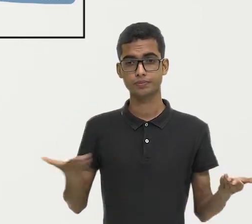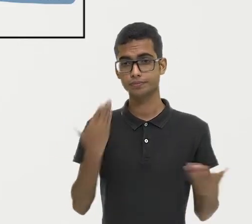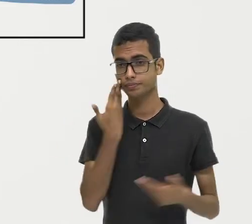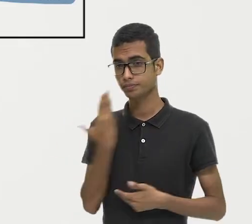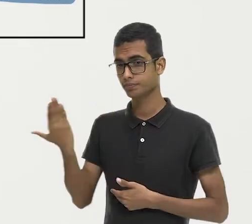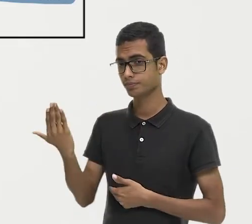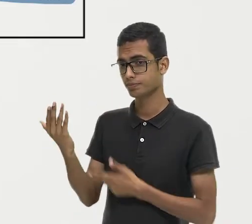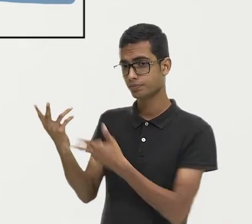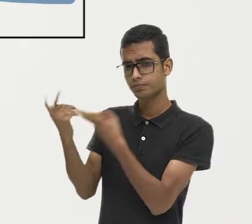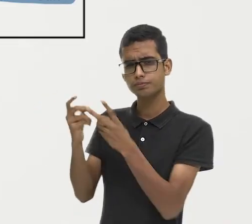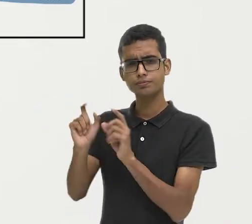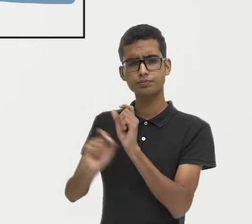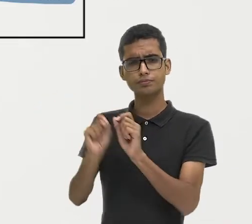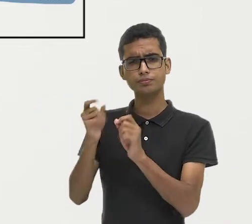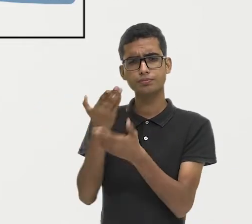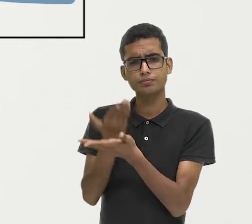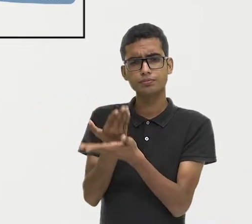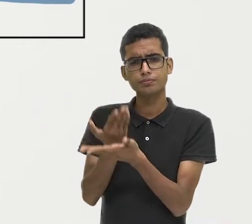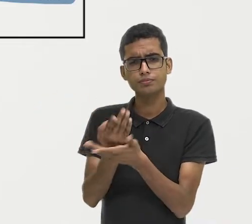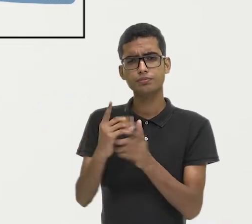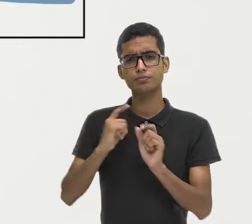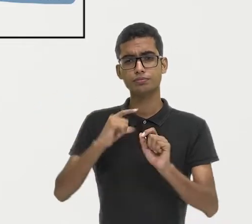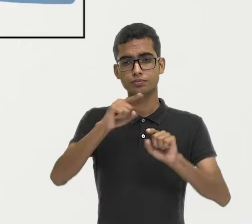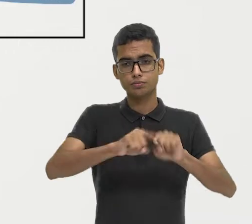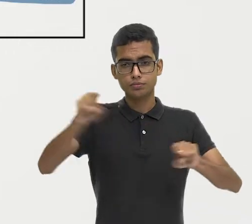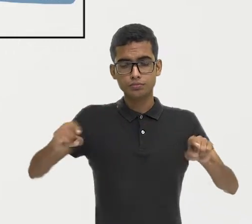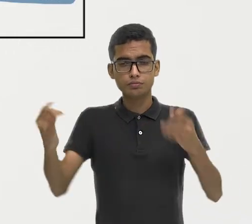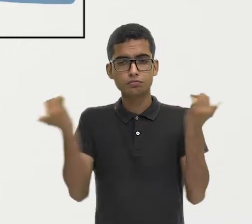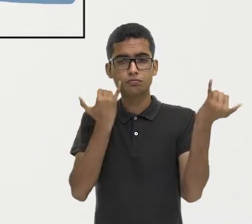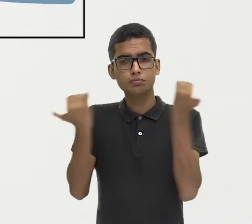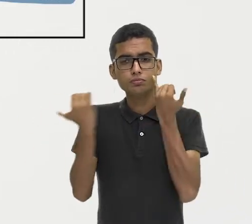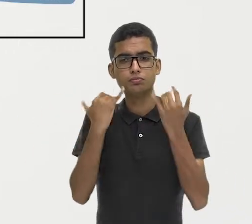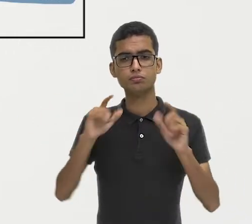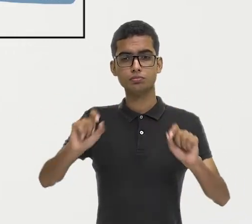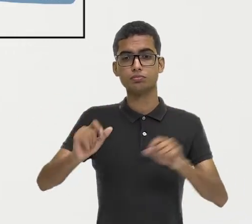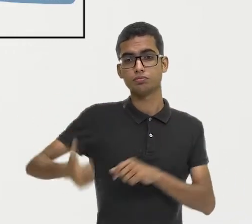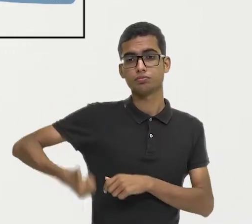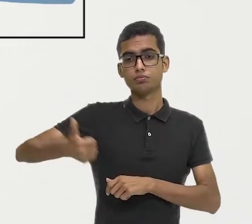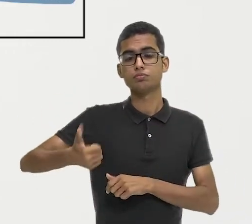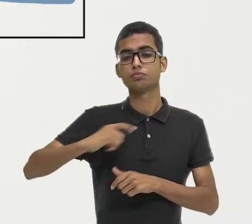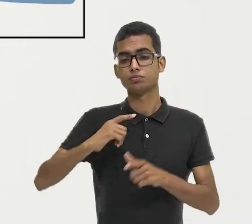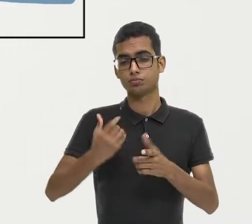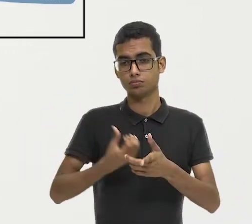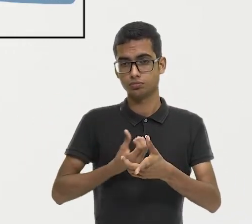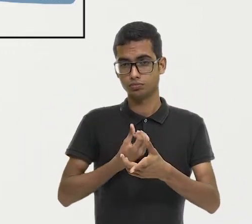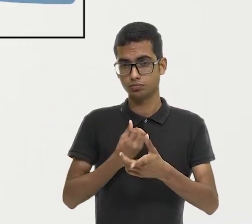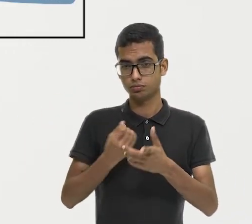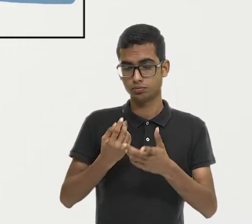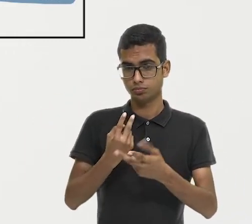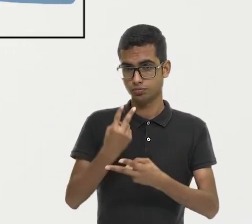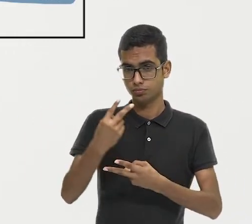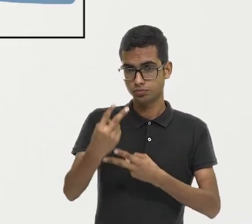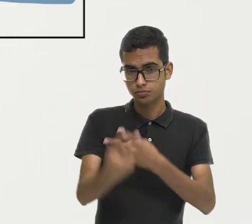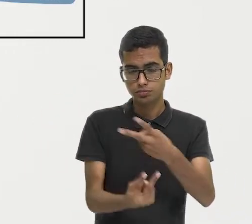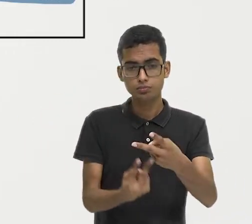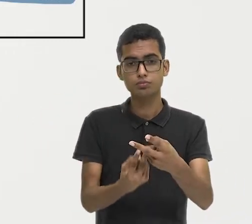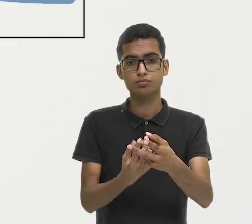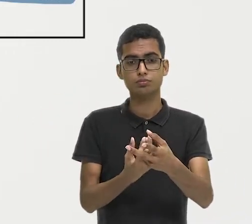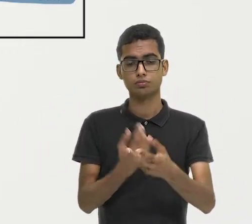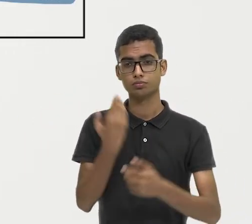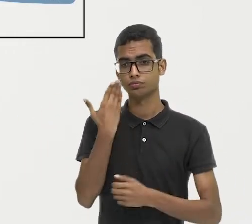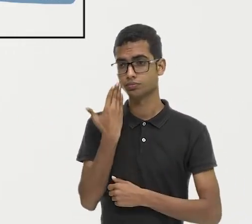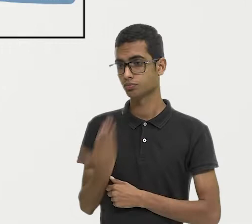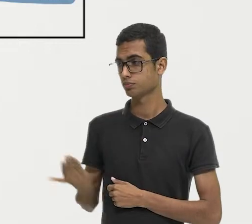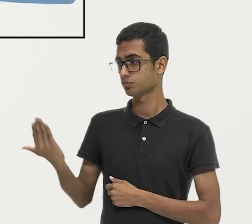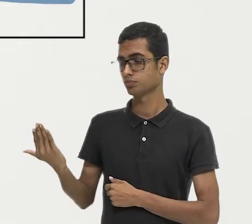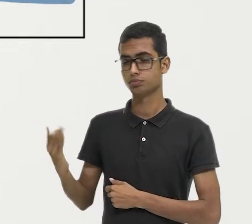com tudo isso a gente verifica que esse gráfico ele está nos informando o primeiro semestre dessa